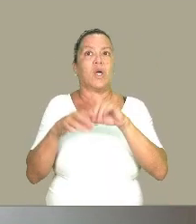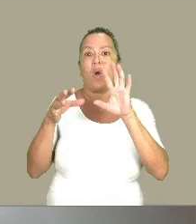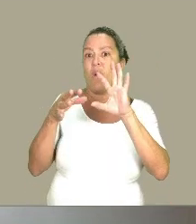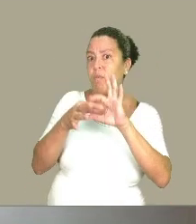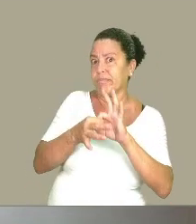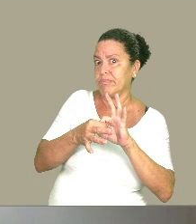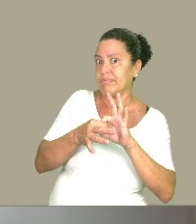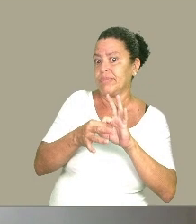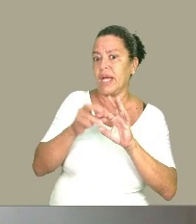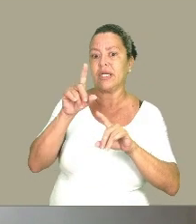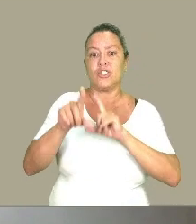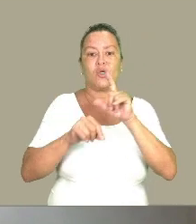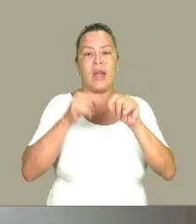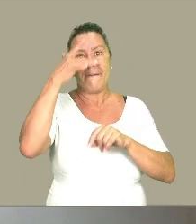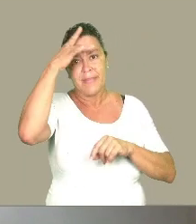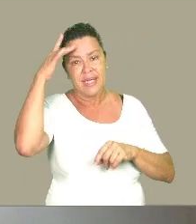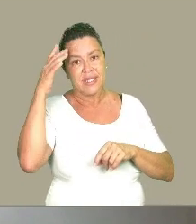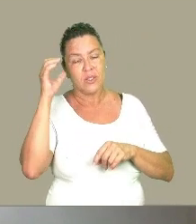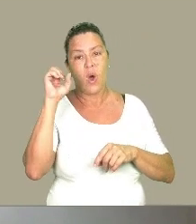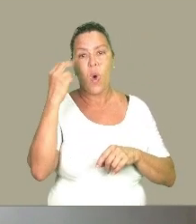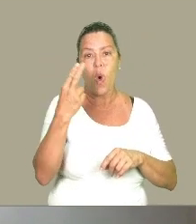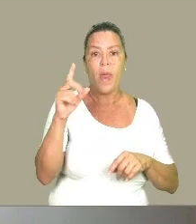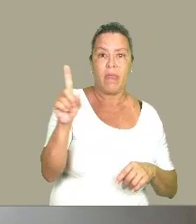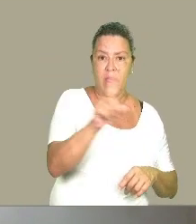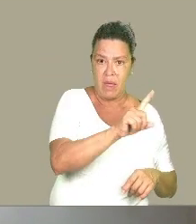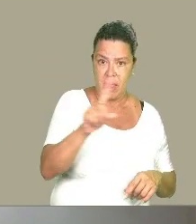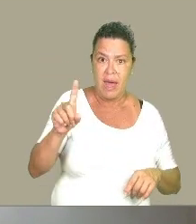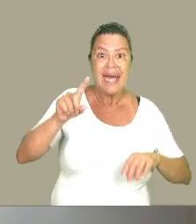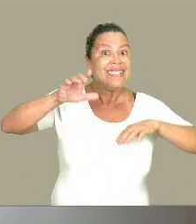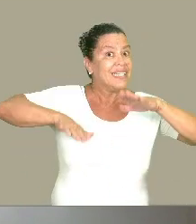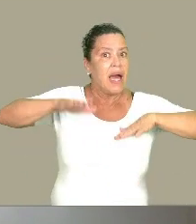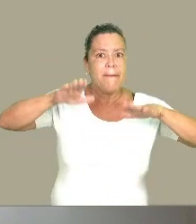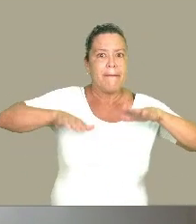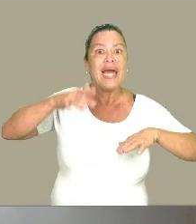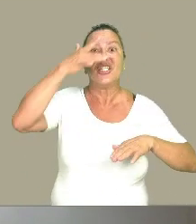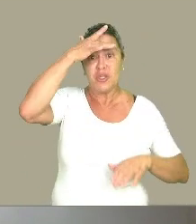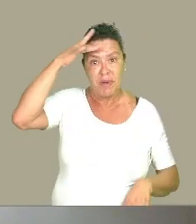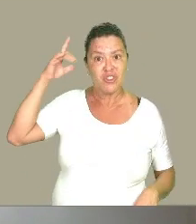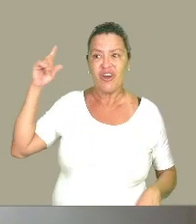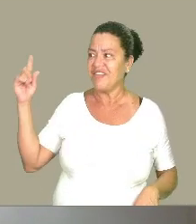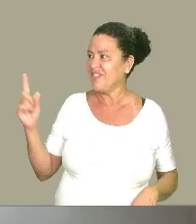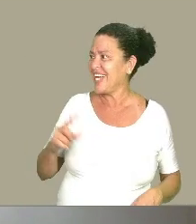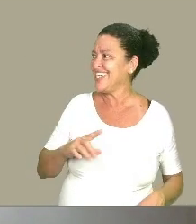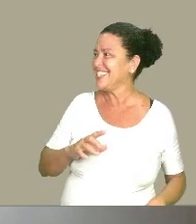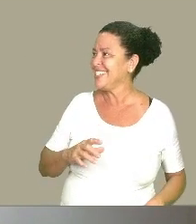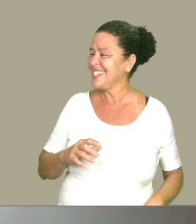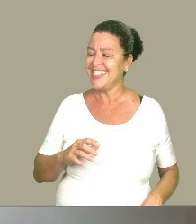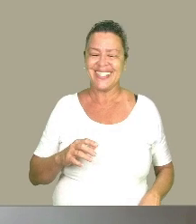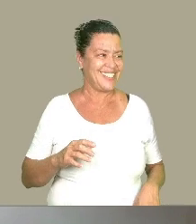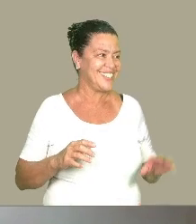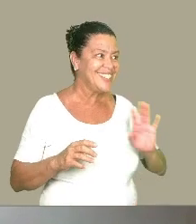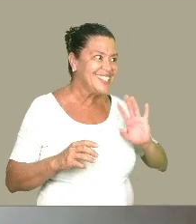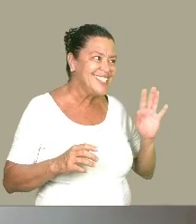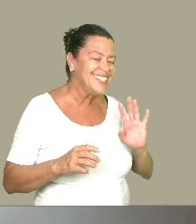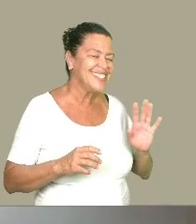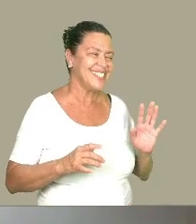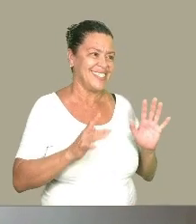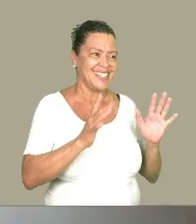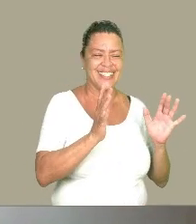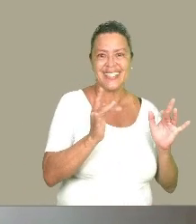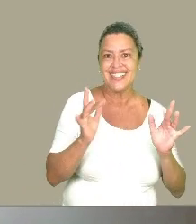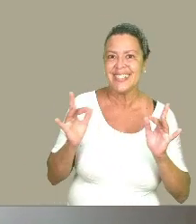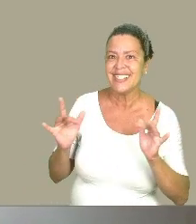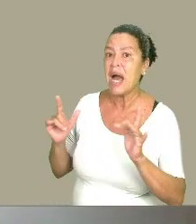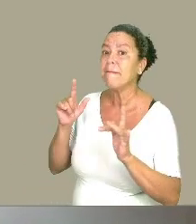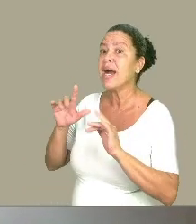escolher determinadas pessoas ou não. Aquelas pessoas passarão pelas nossas vidas, né? Teremos relações com elas,